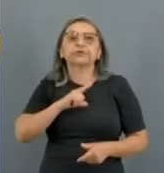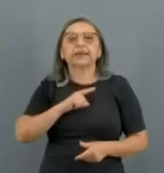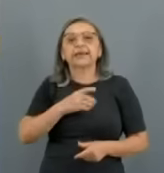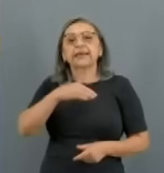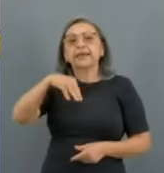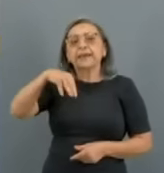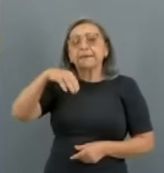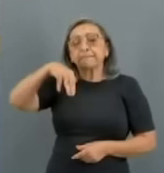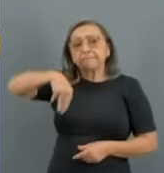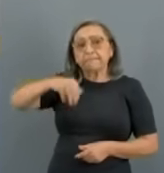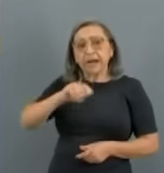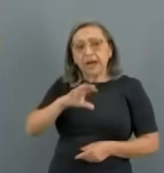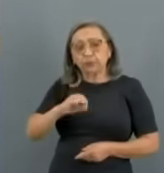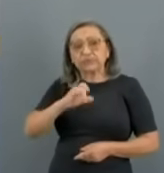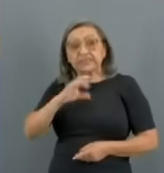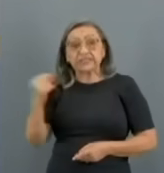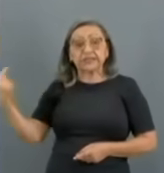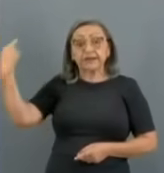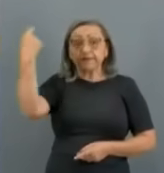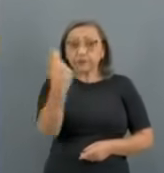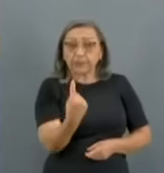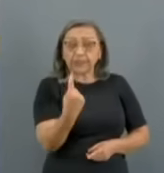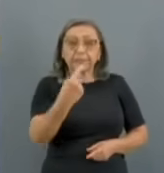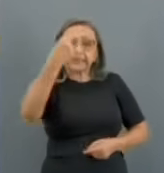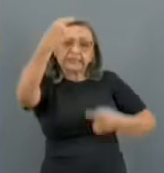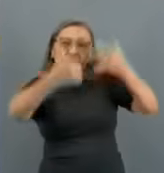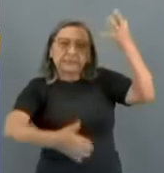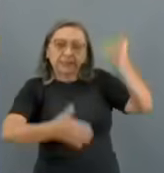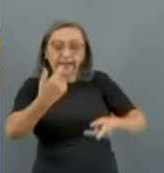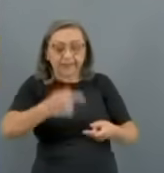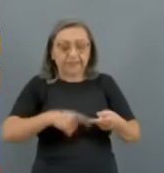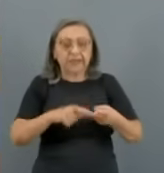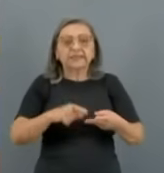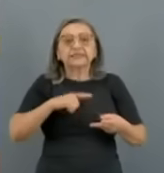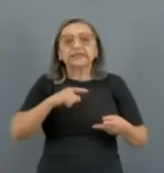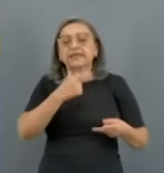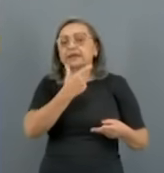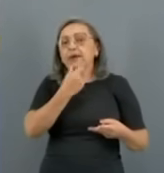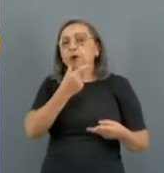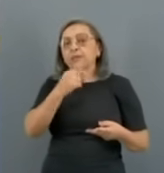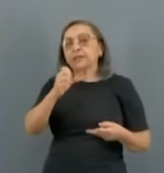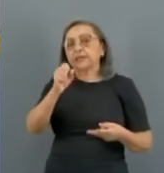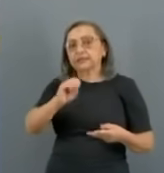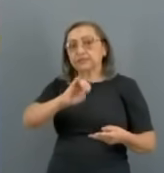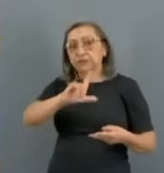Cid, se teria tido prisão de Silvinei. Não teria.